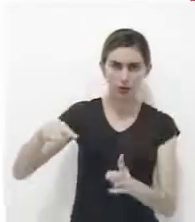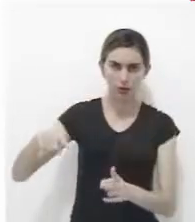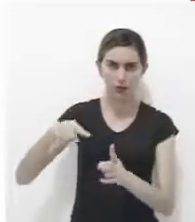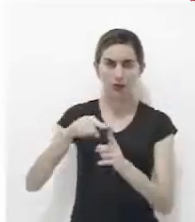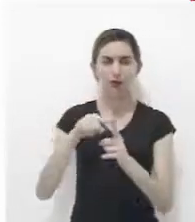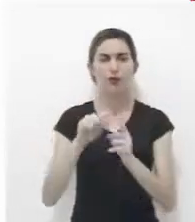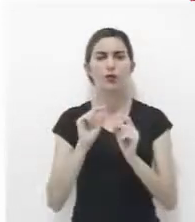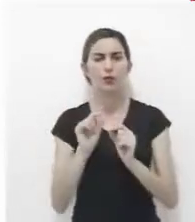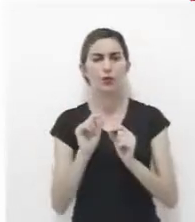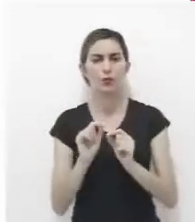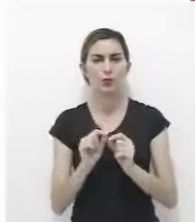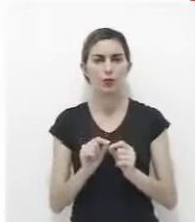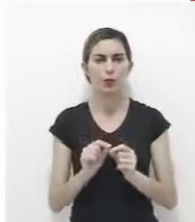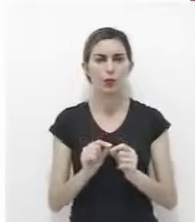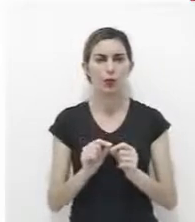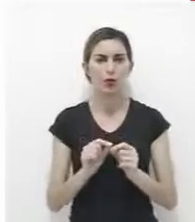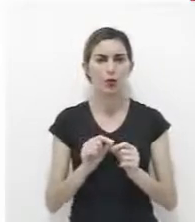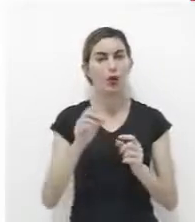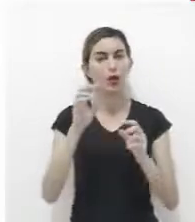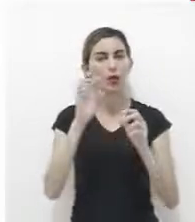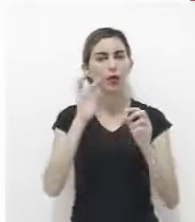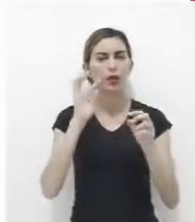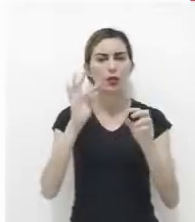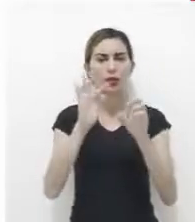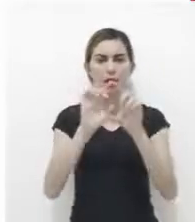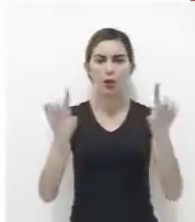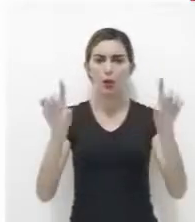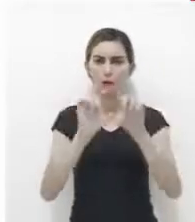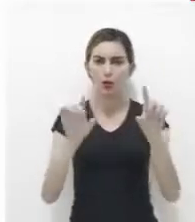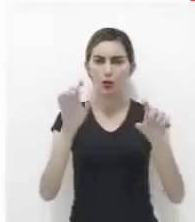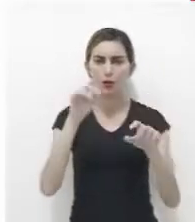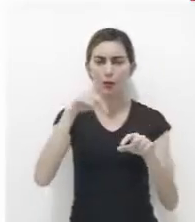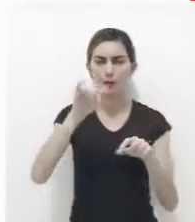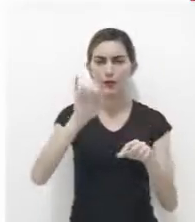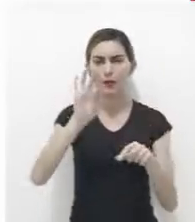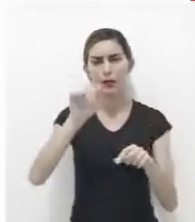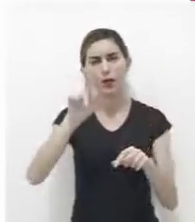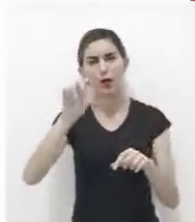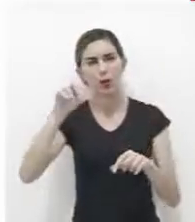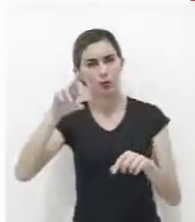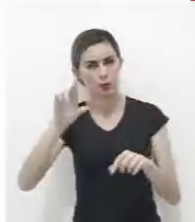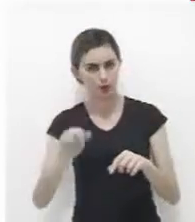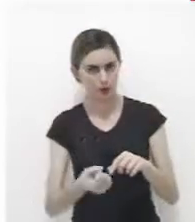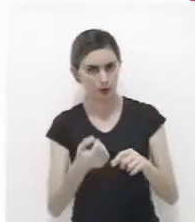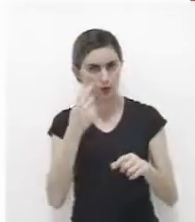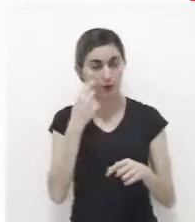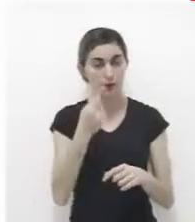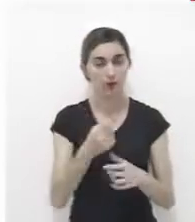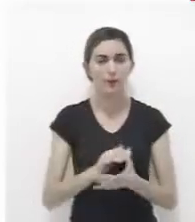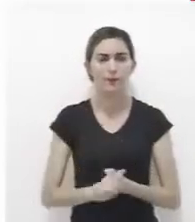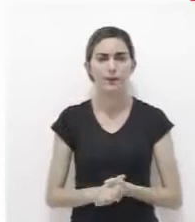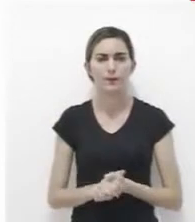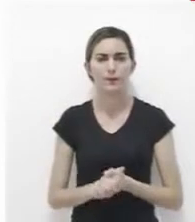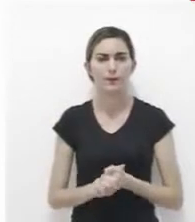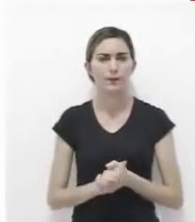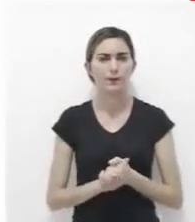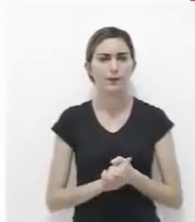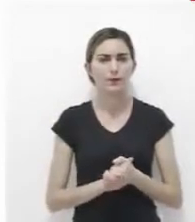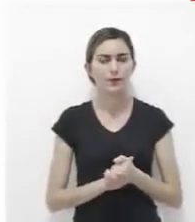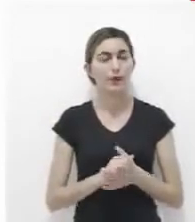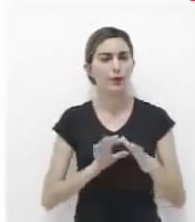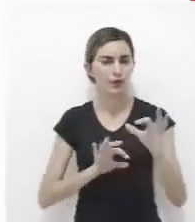vai fazer? Exatamente. Teorema de Pitágoras, cara. Vamos lá? Beleza. Olha